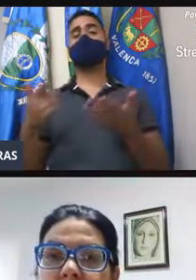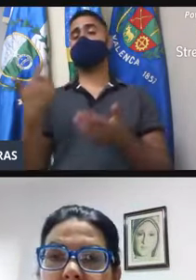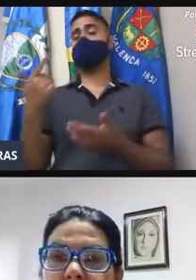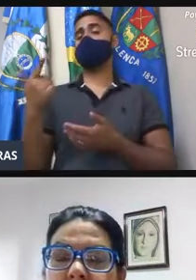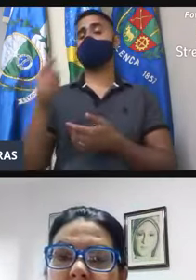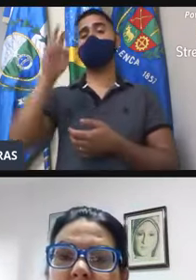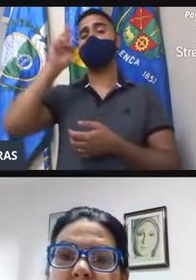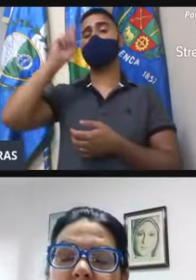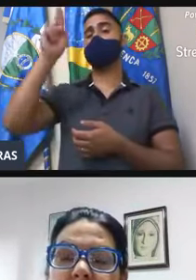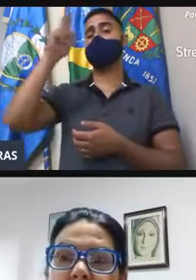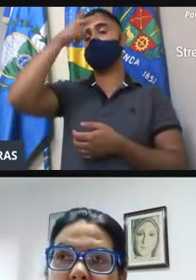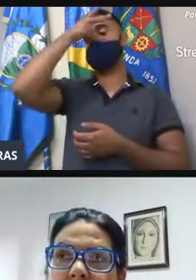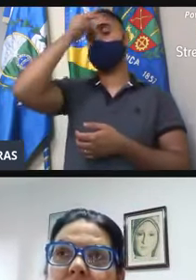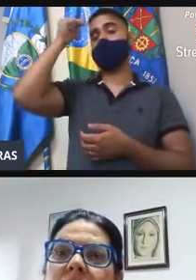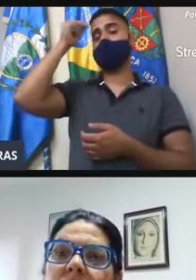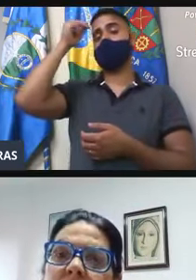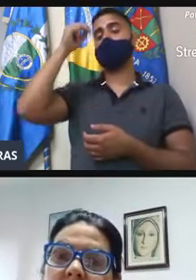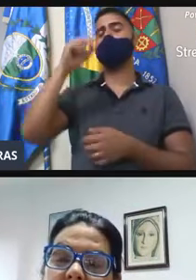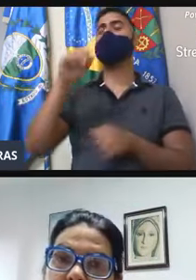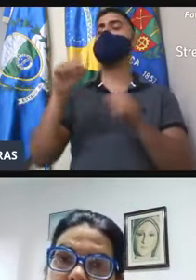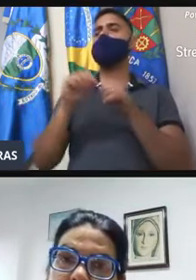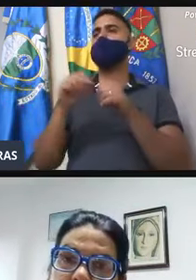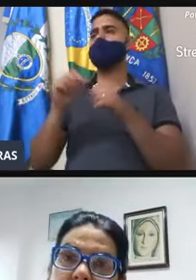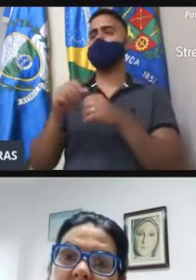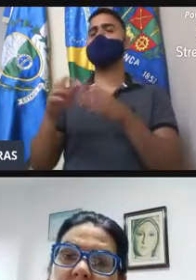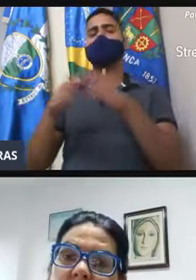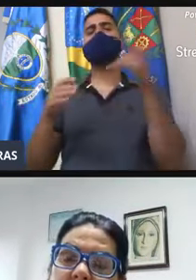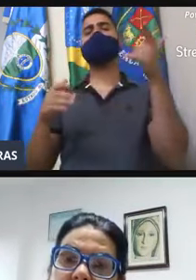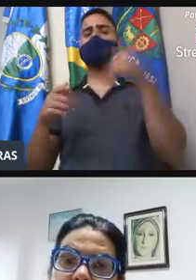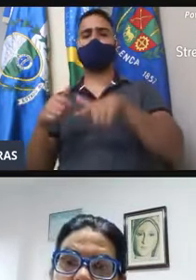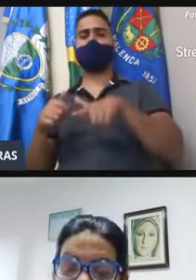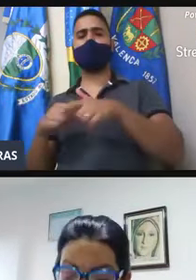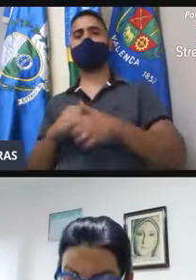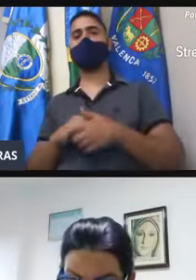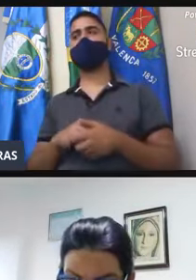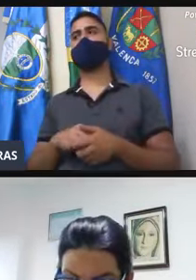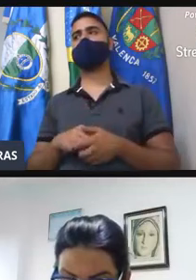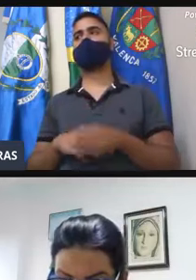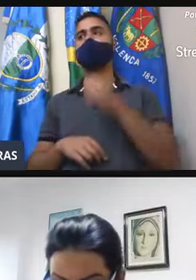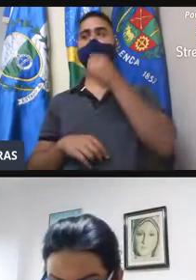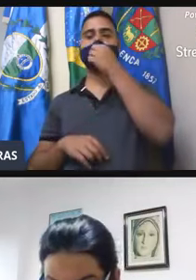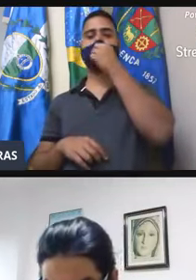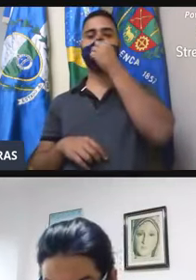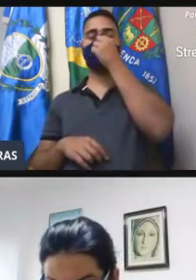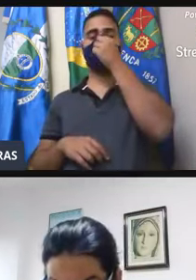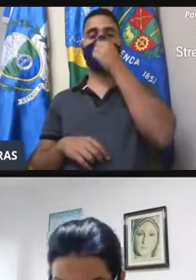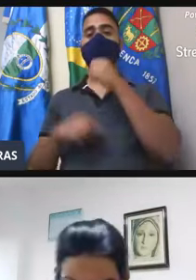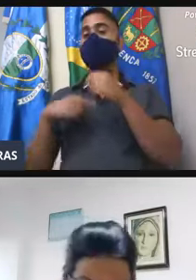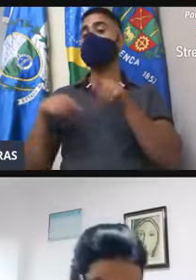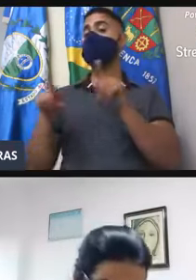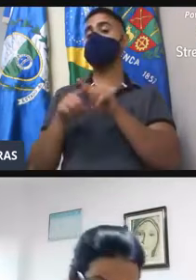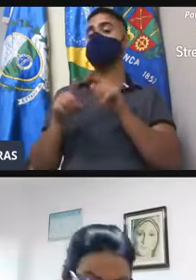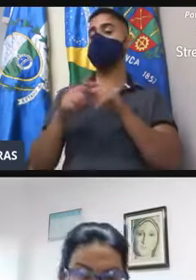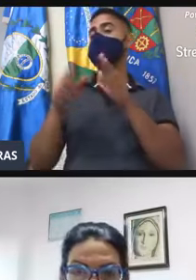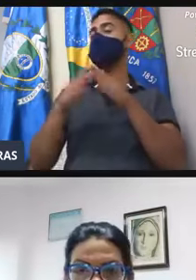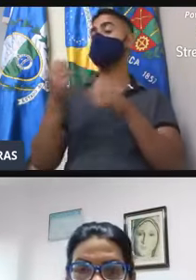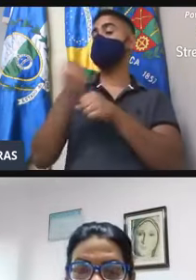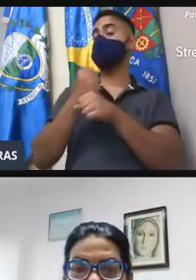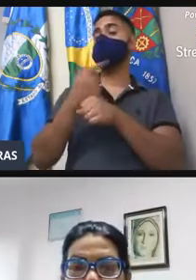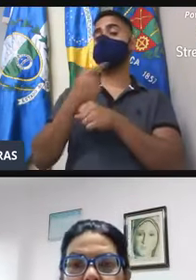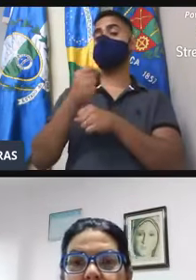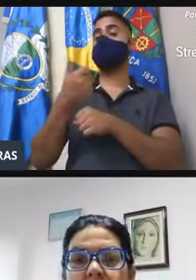pelo chefe do Poder Executivo. Só não resta fazer o pedido de reconsideração. Segue abaixo a solicitação que fora feita no ano de 2018.